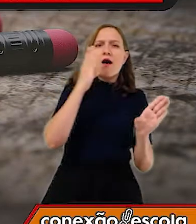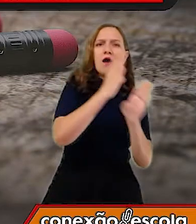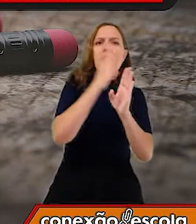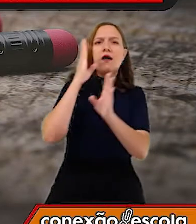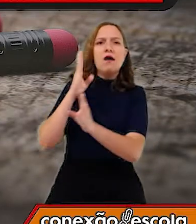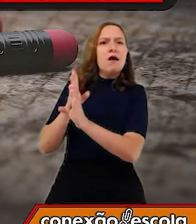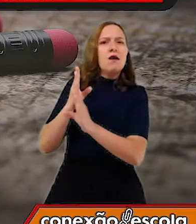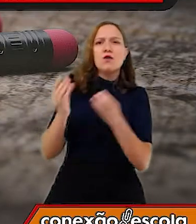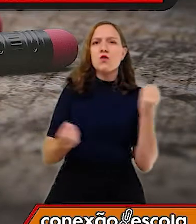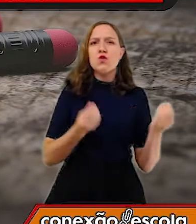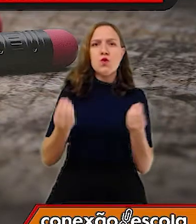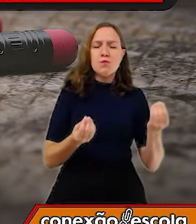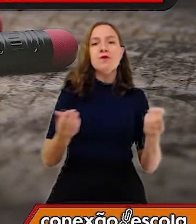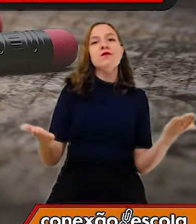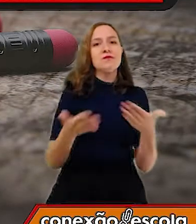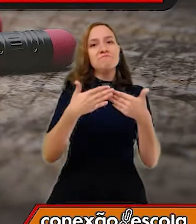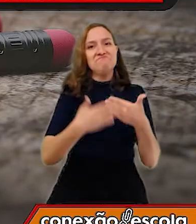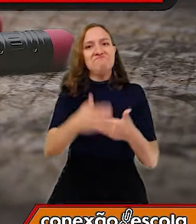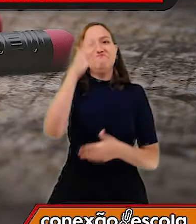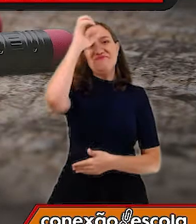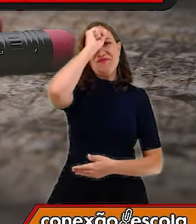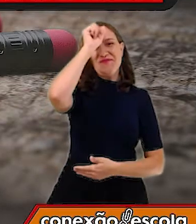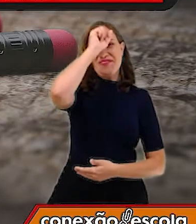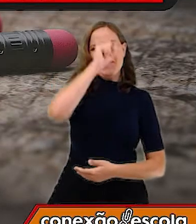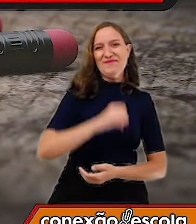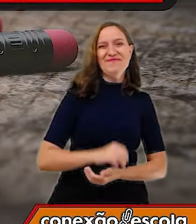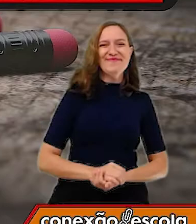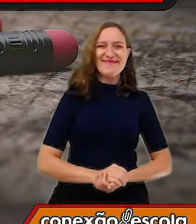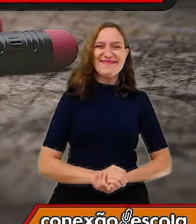vamos aprender agora. Segura aí.